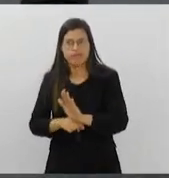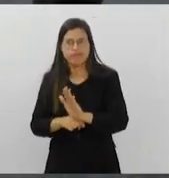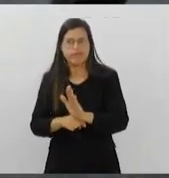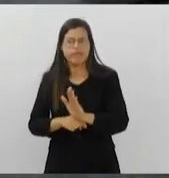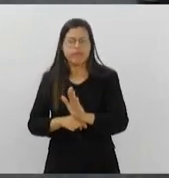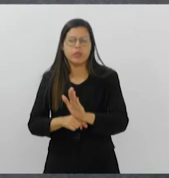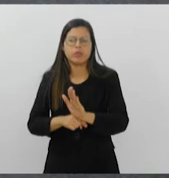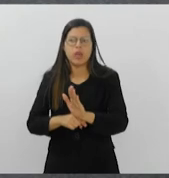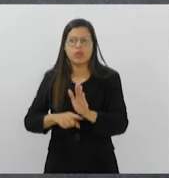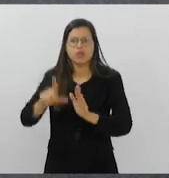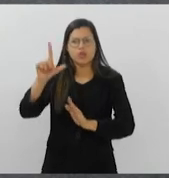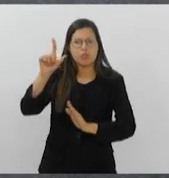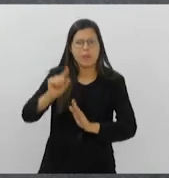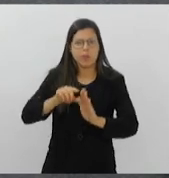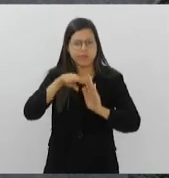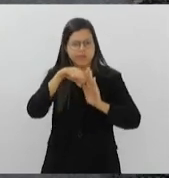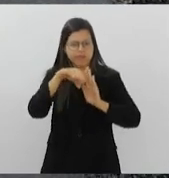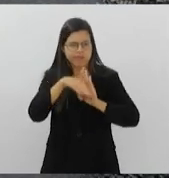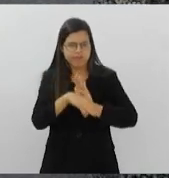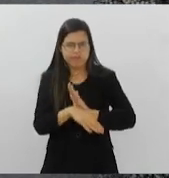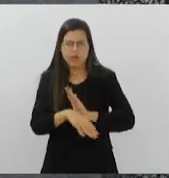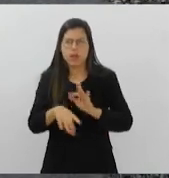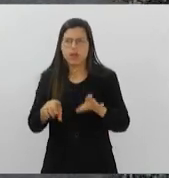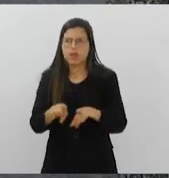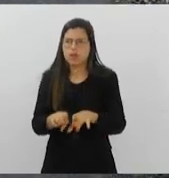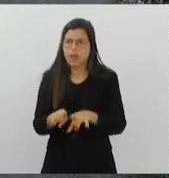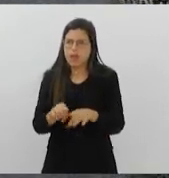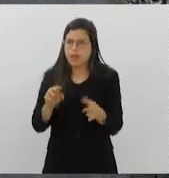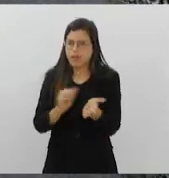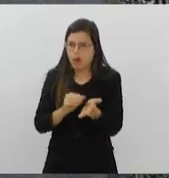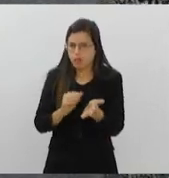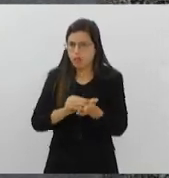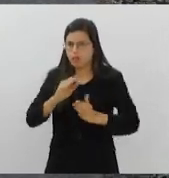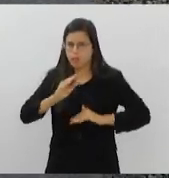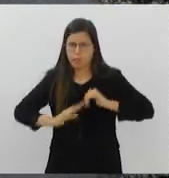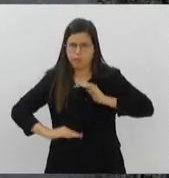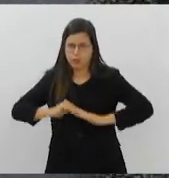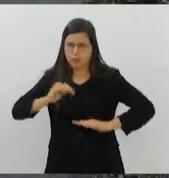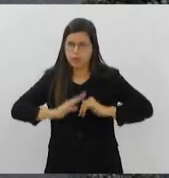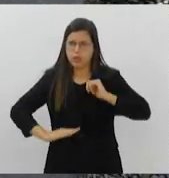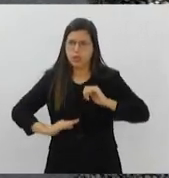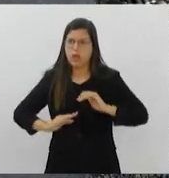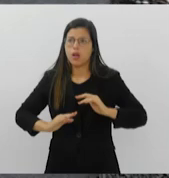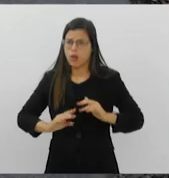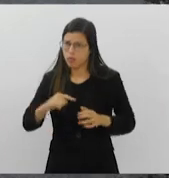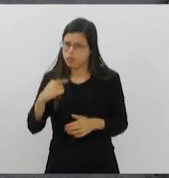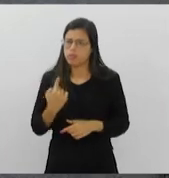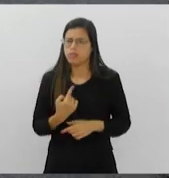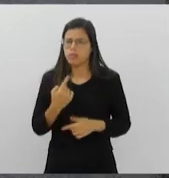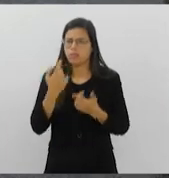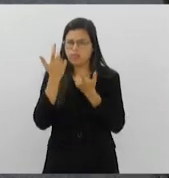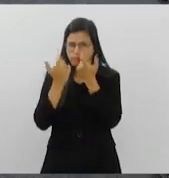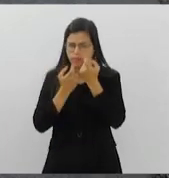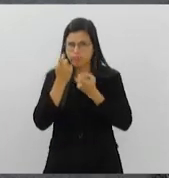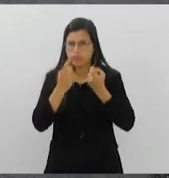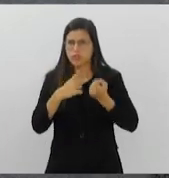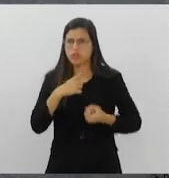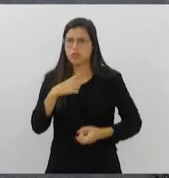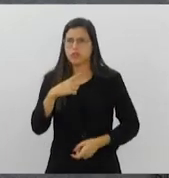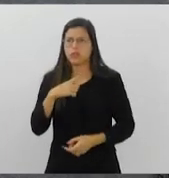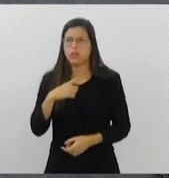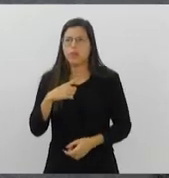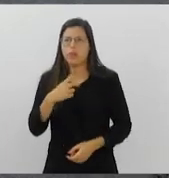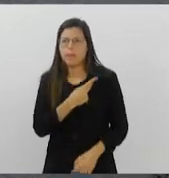de índices, para a diminuição do déficit operacional das tropas. É um cuidado do Parlamento Fluminense. O presidente tem estado atento